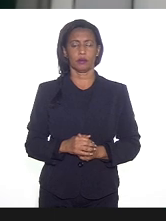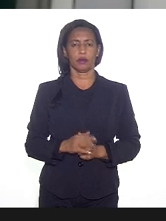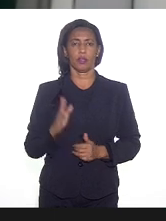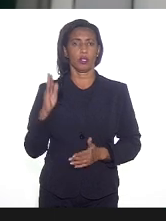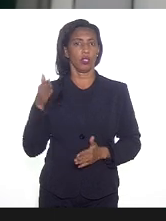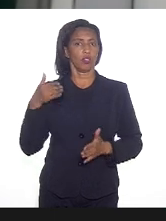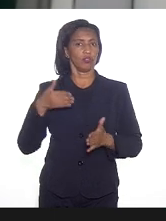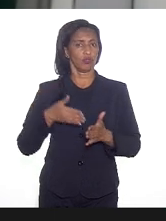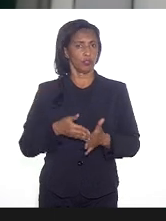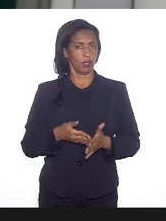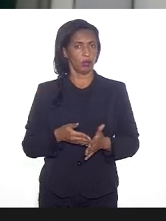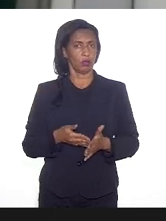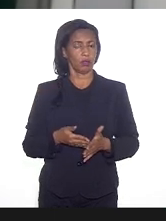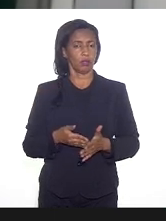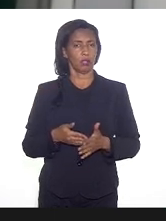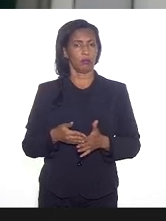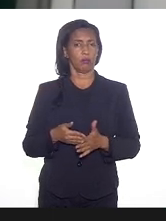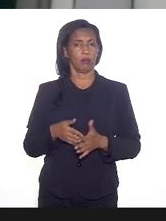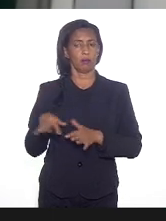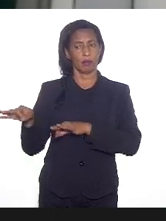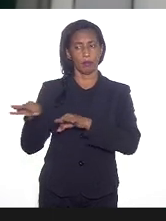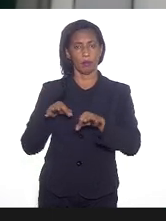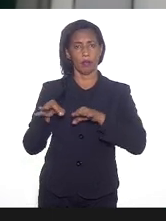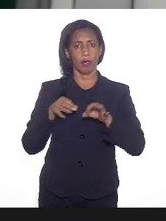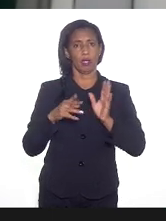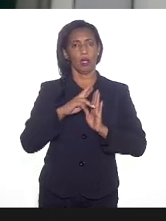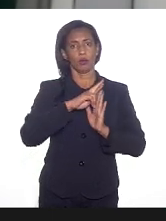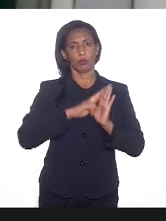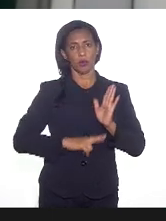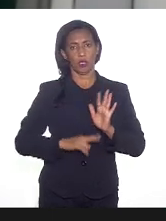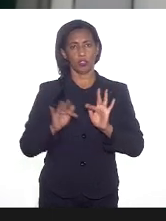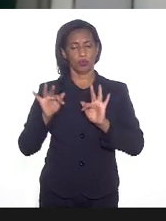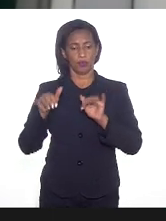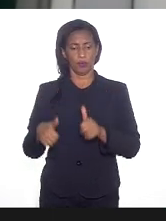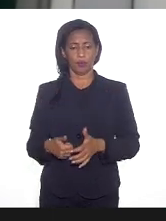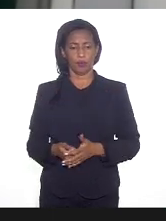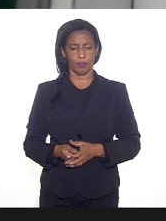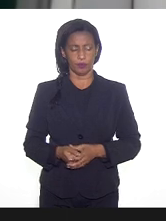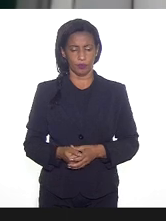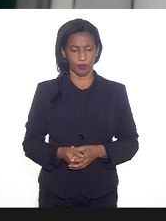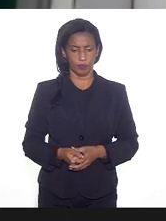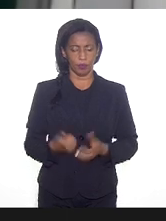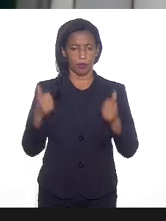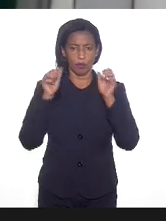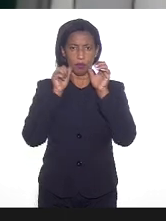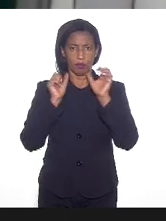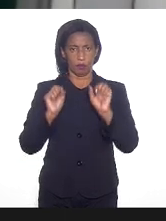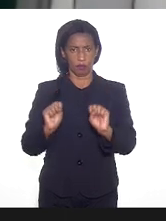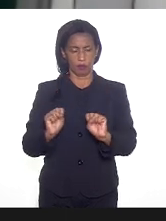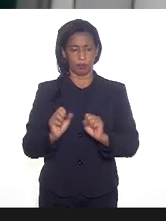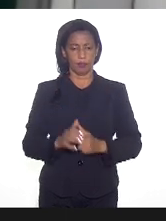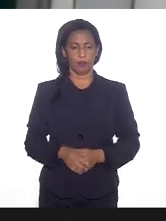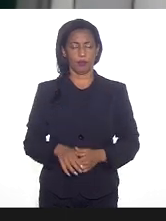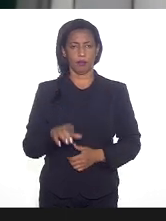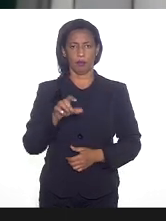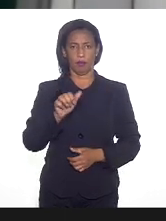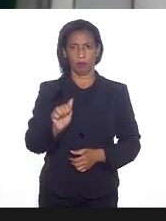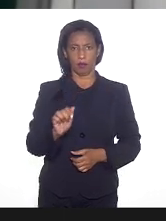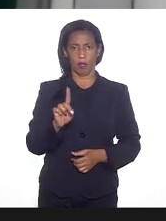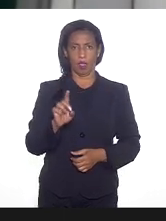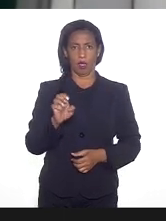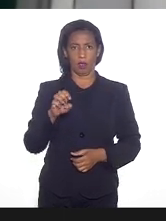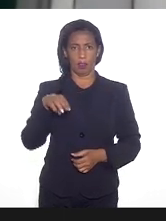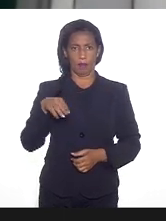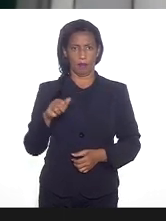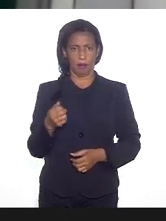diretamente atuaram na preparação do texto final do relatório. Portanto, os assessores Ademarra